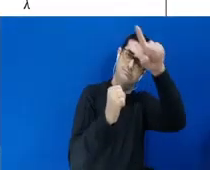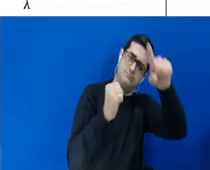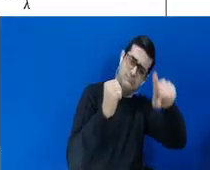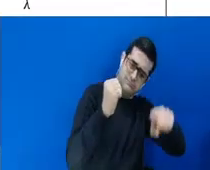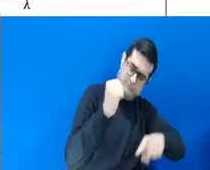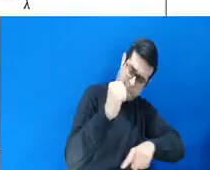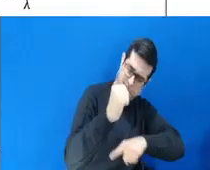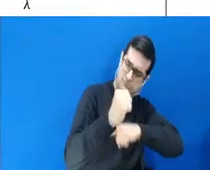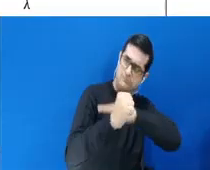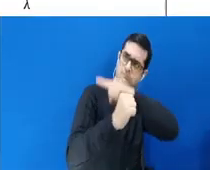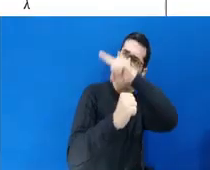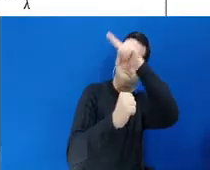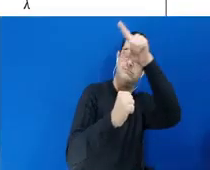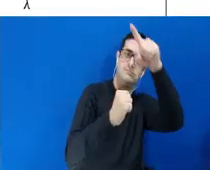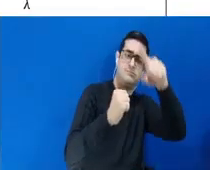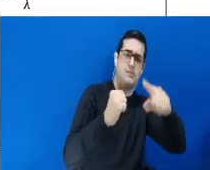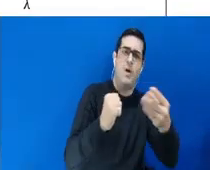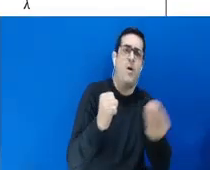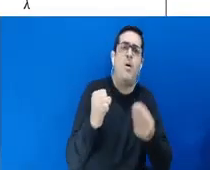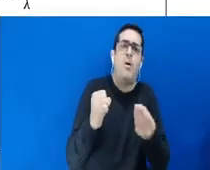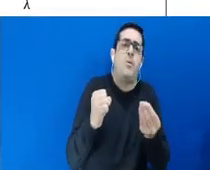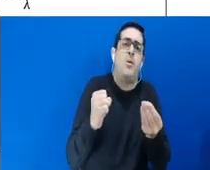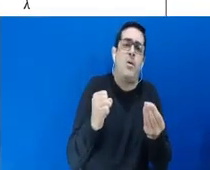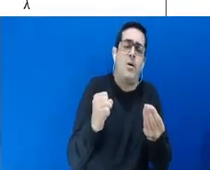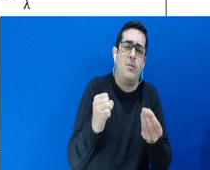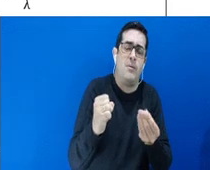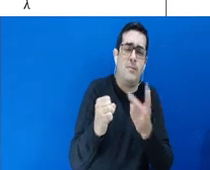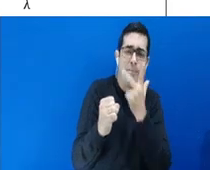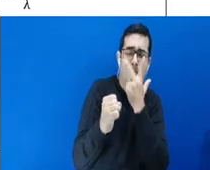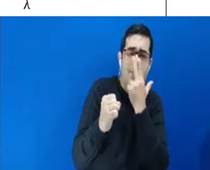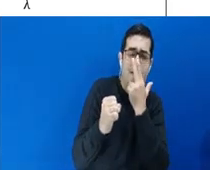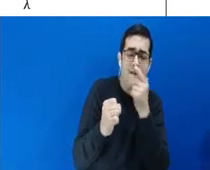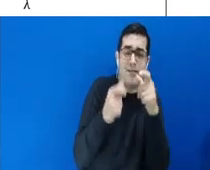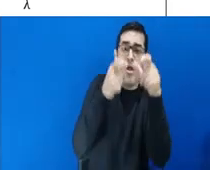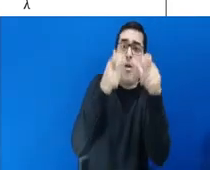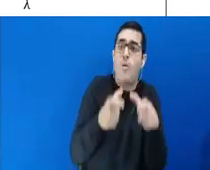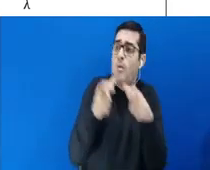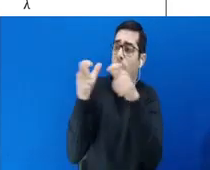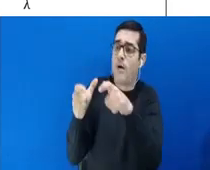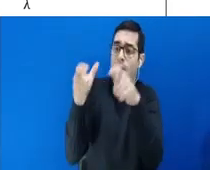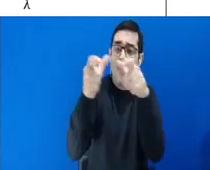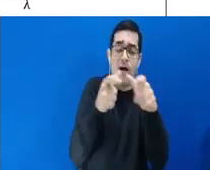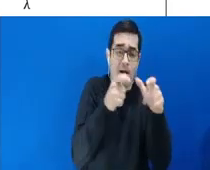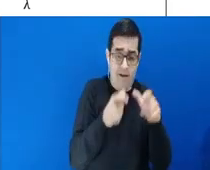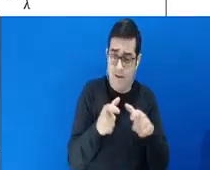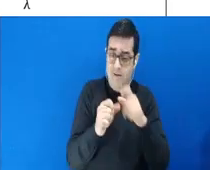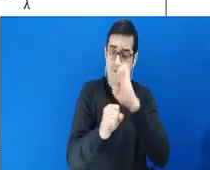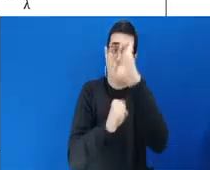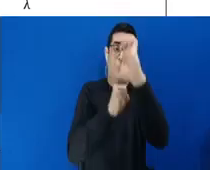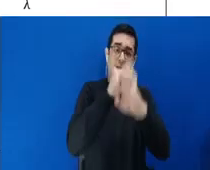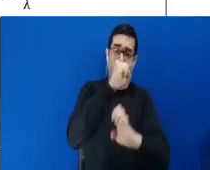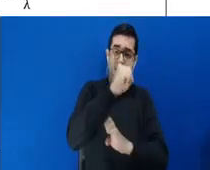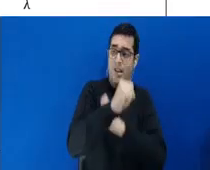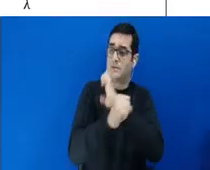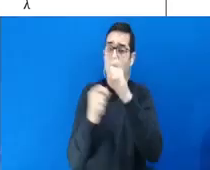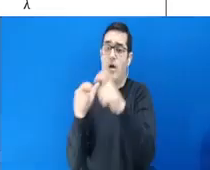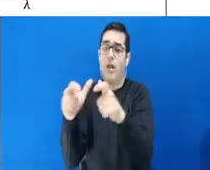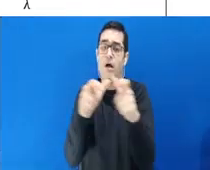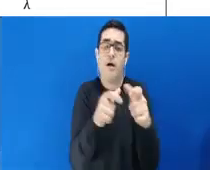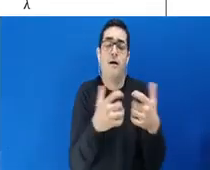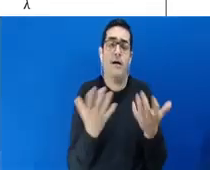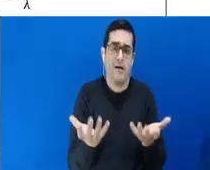ter um problema de localização no elétron, né? No átomo. Então a gente antes dizia, para